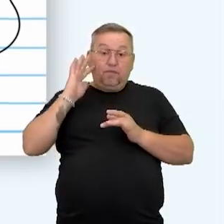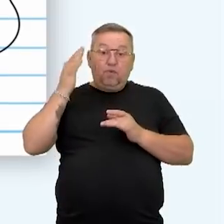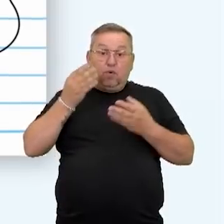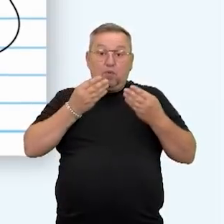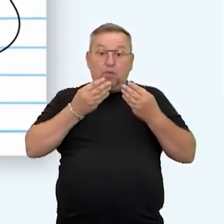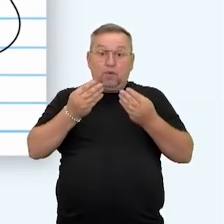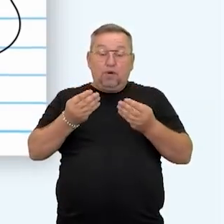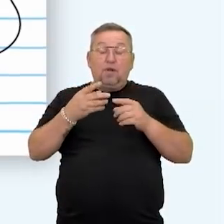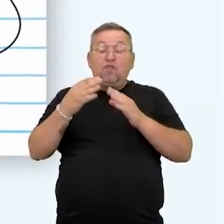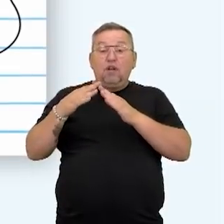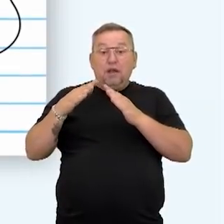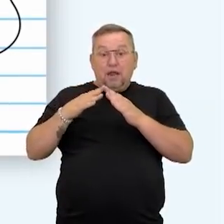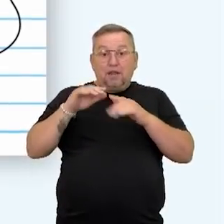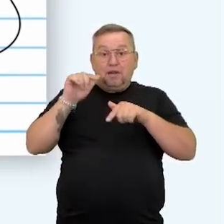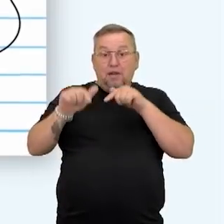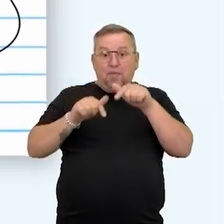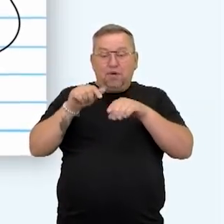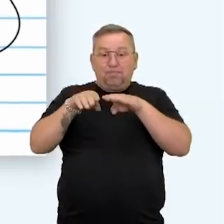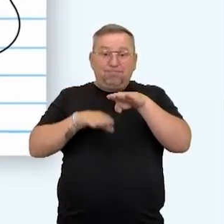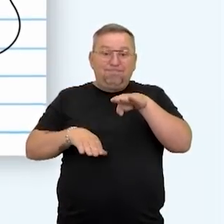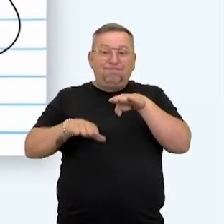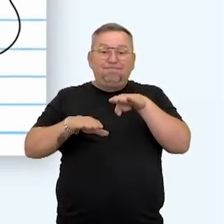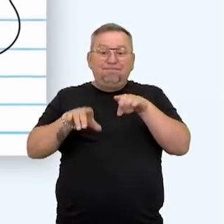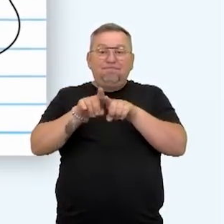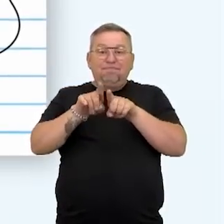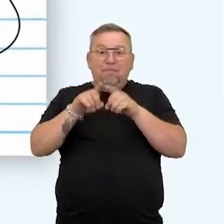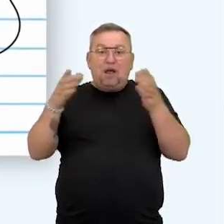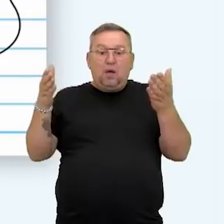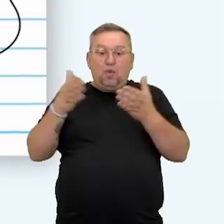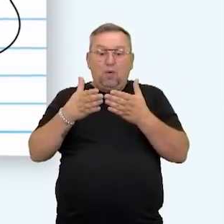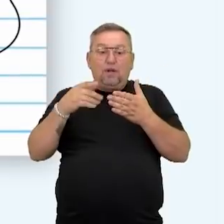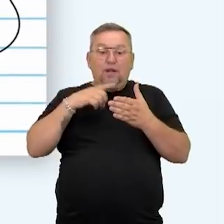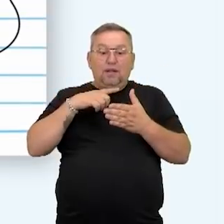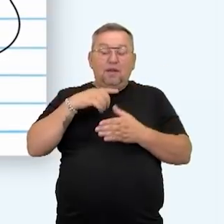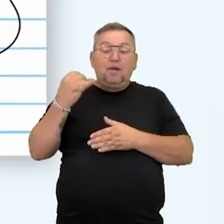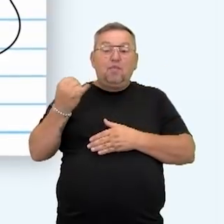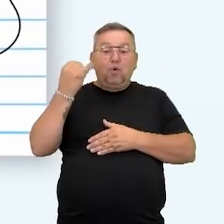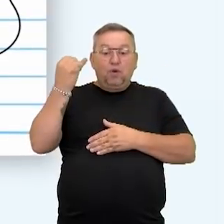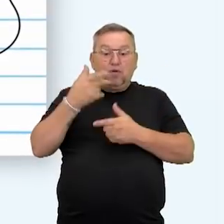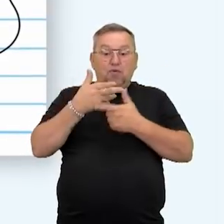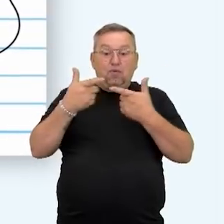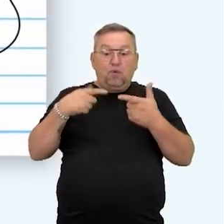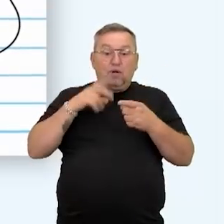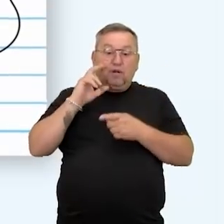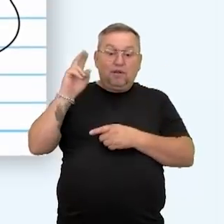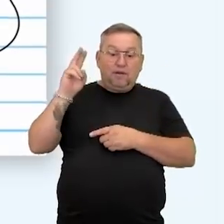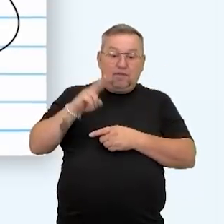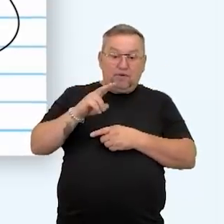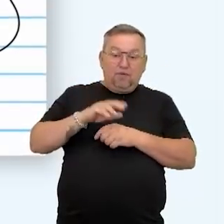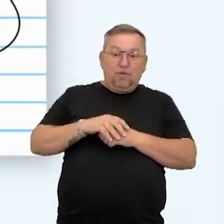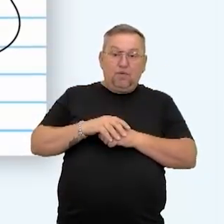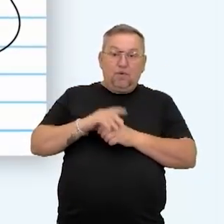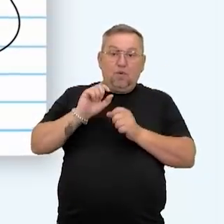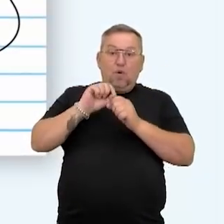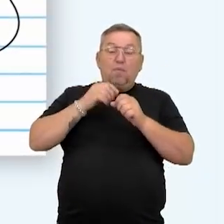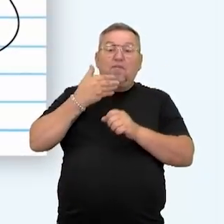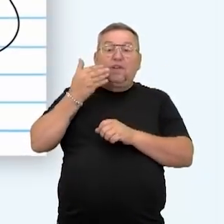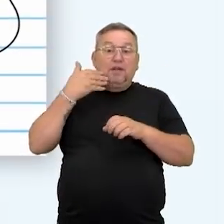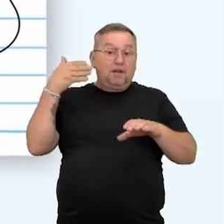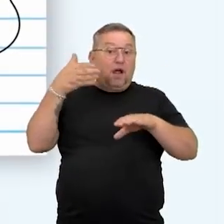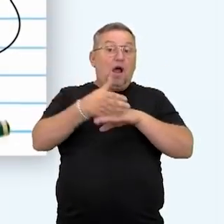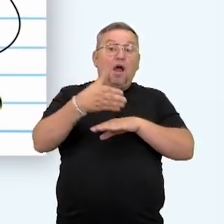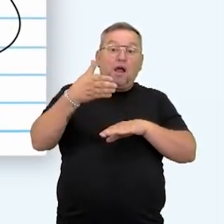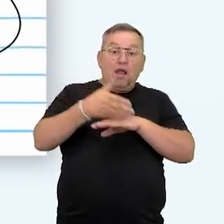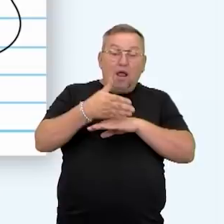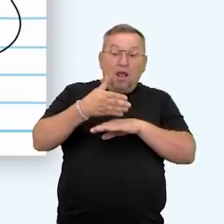oferta desigual de moradia e trabalho entre os centros. Nessa equação, existem importantes fatores a serem considerados, como a facilidade de